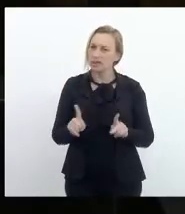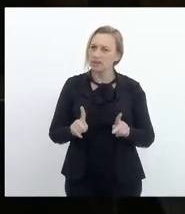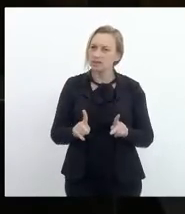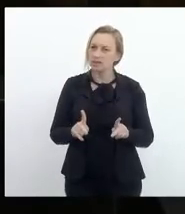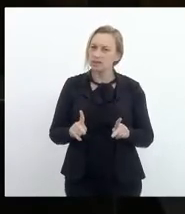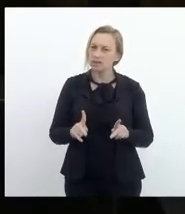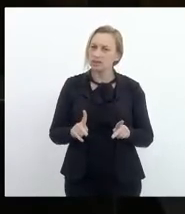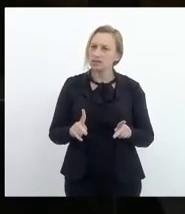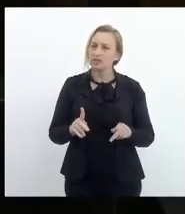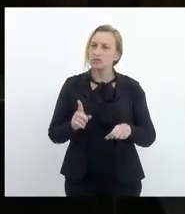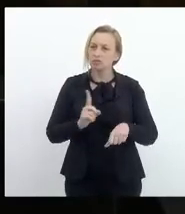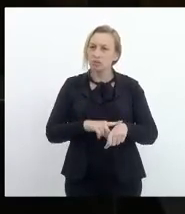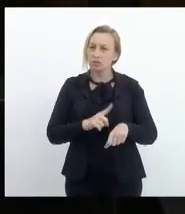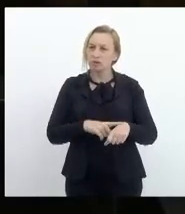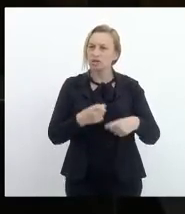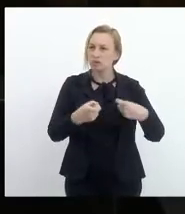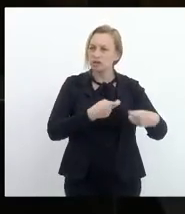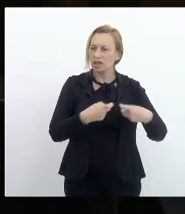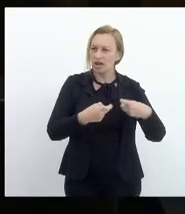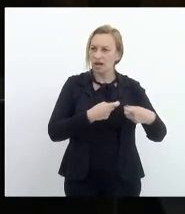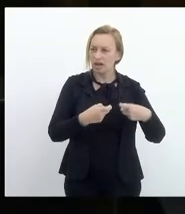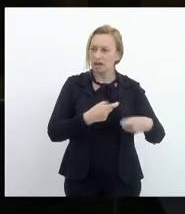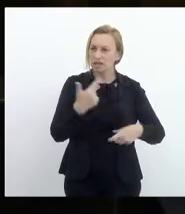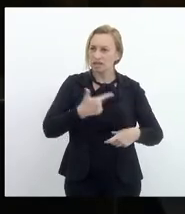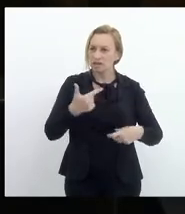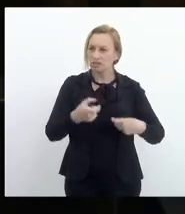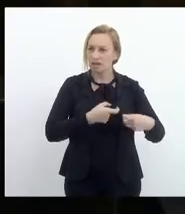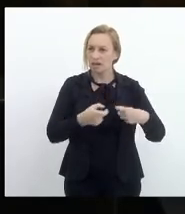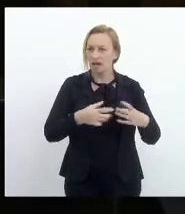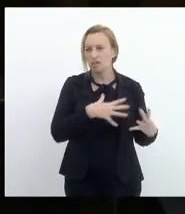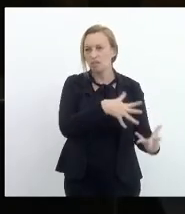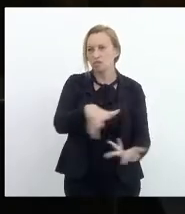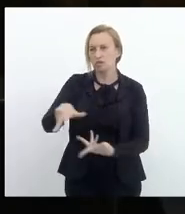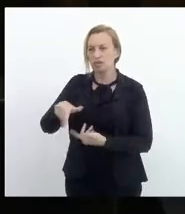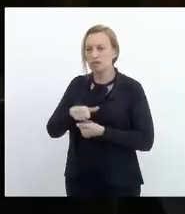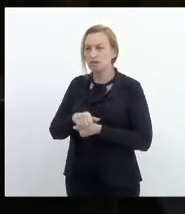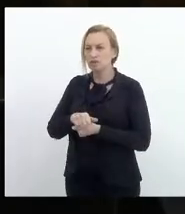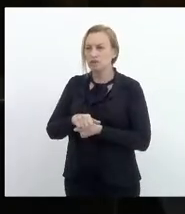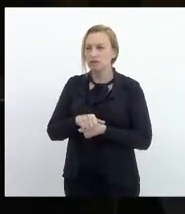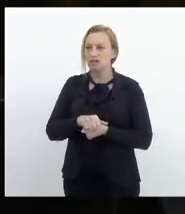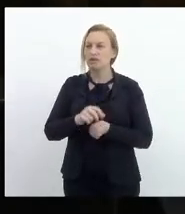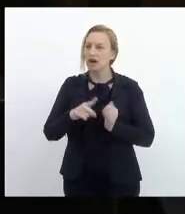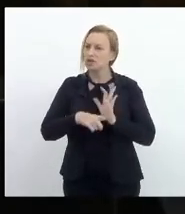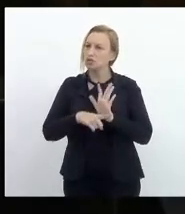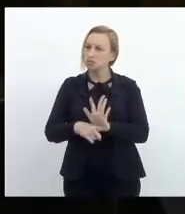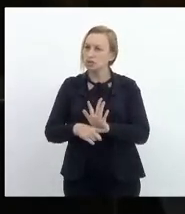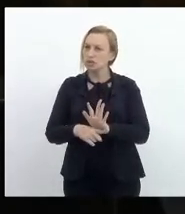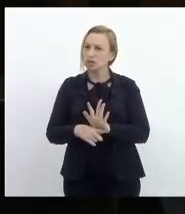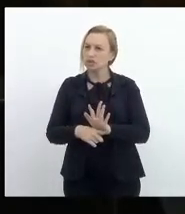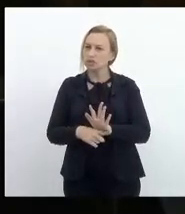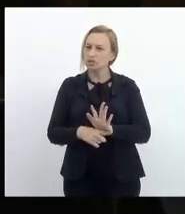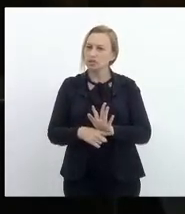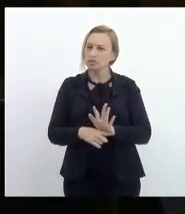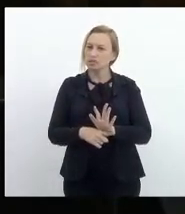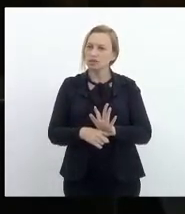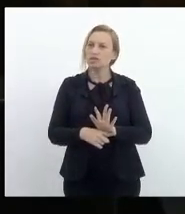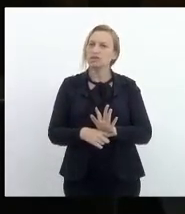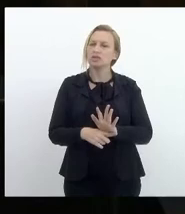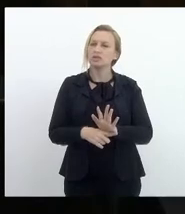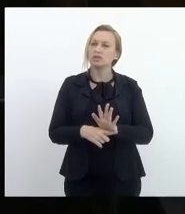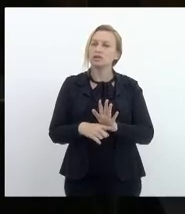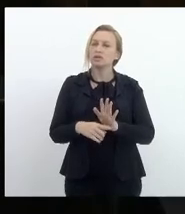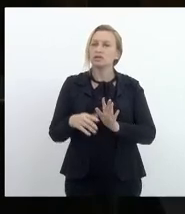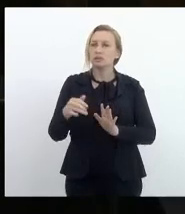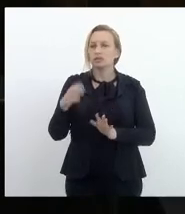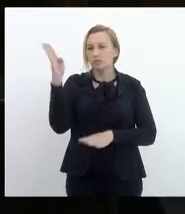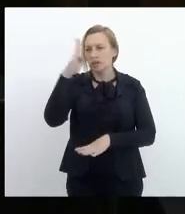durante a guerra segunda guerra mundial ele esteve dando plantão nos cruzadores aqui nas costas o Brasil para